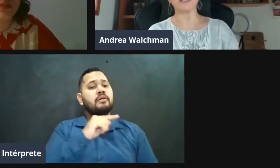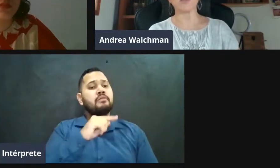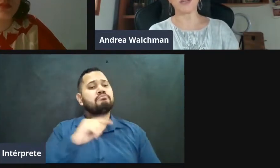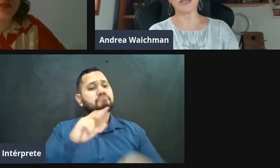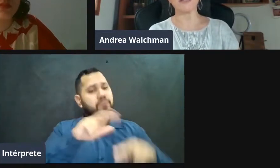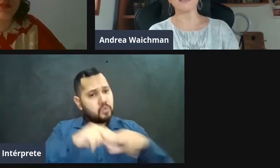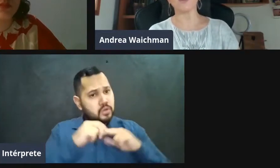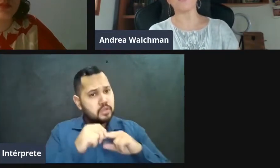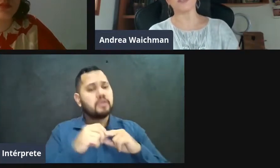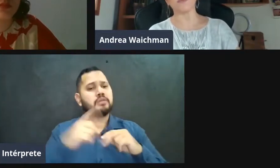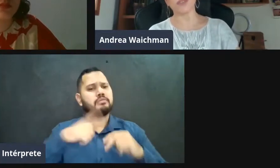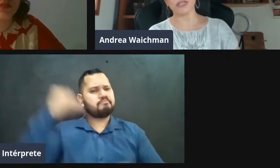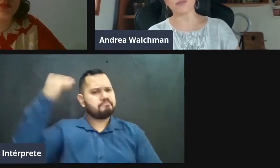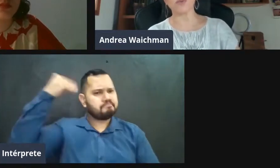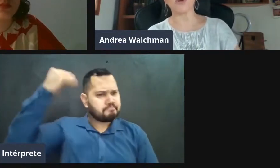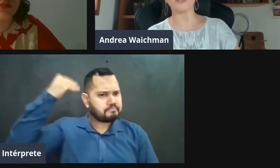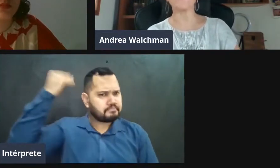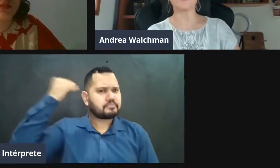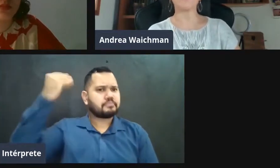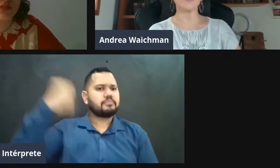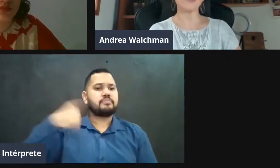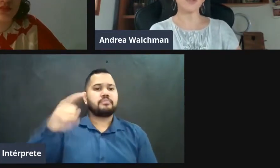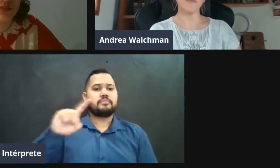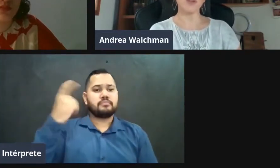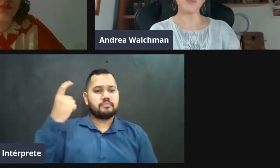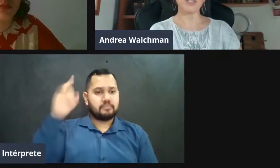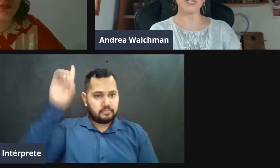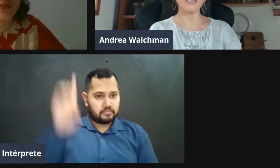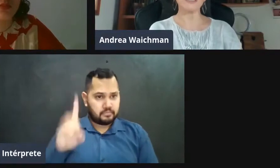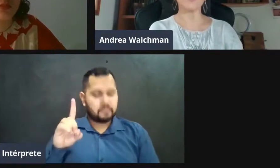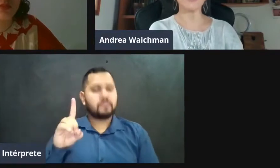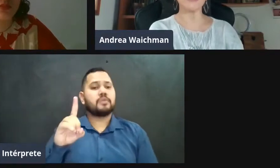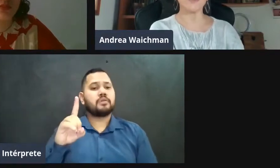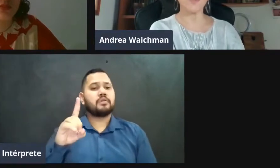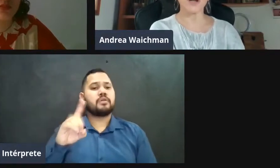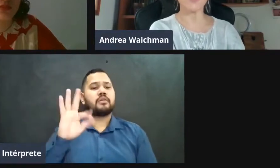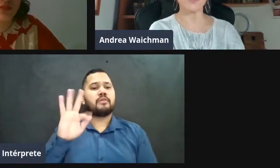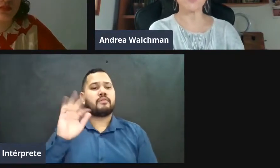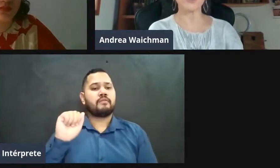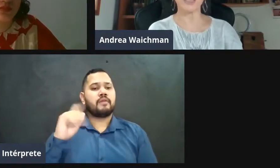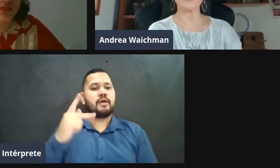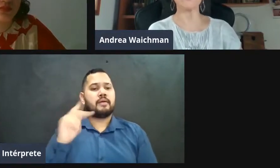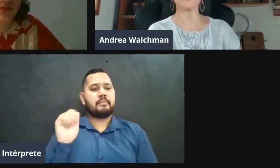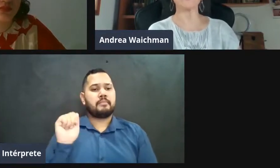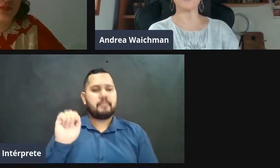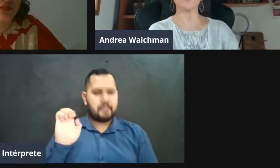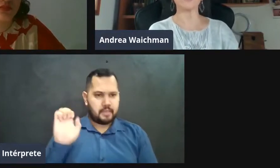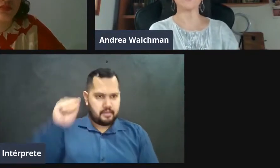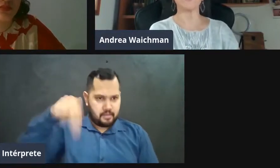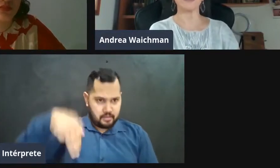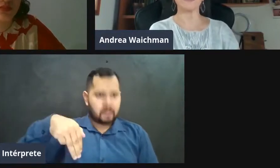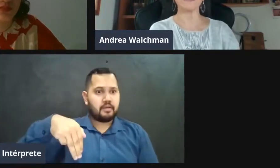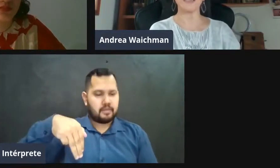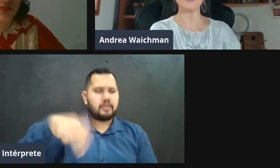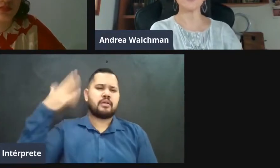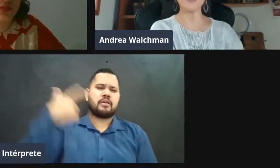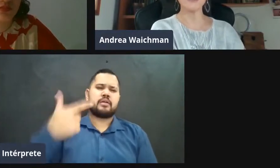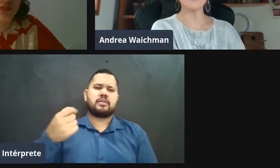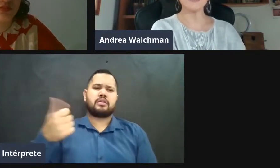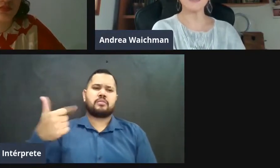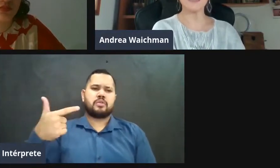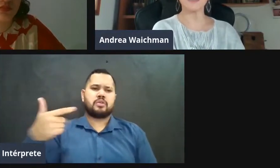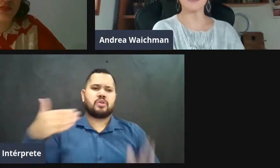tenho bastante experiência, eu fui diretora da Fundação de Amparo de Pesquisa durante 5 anos no nosso estado, de 2012 a